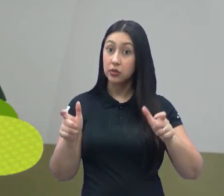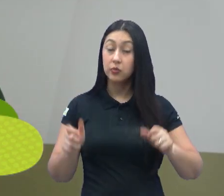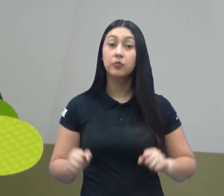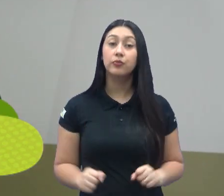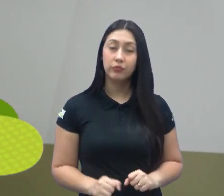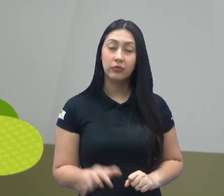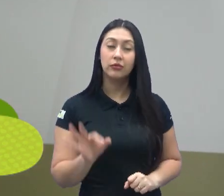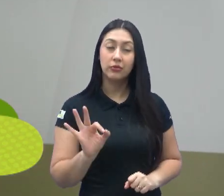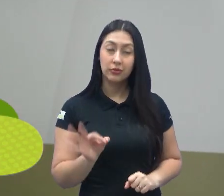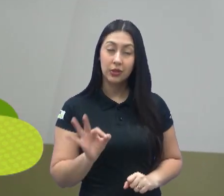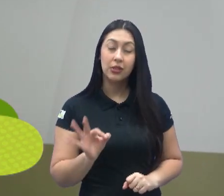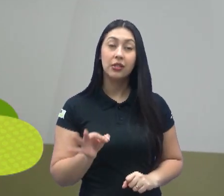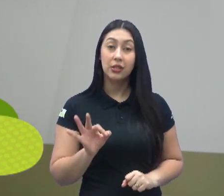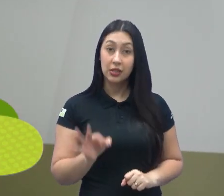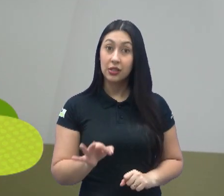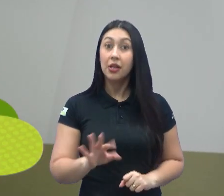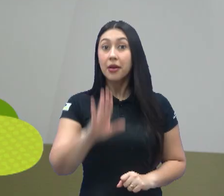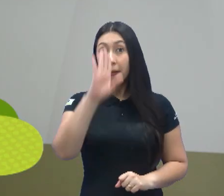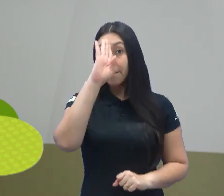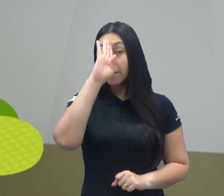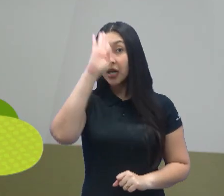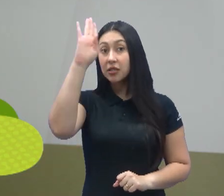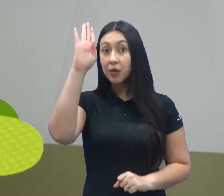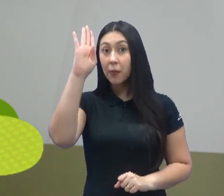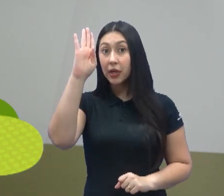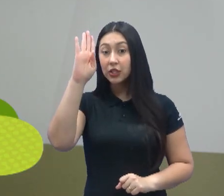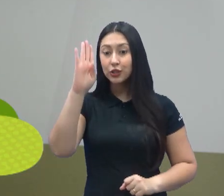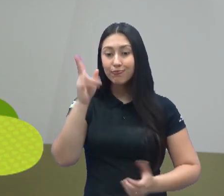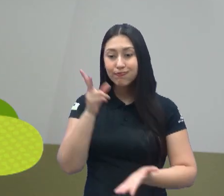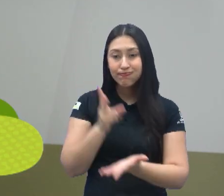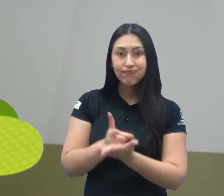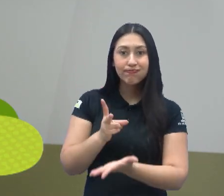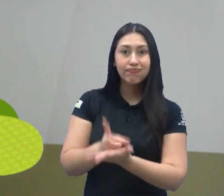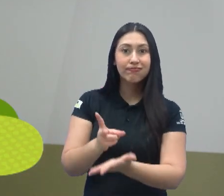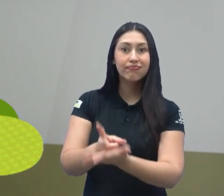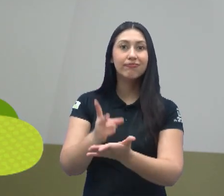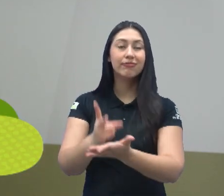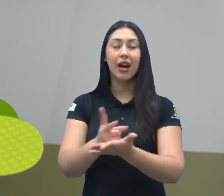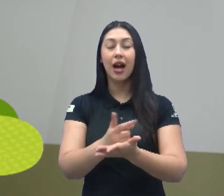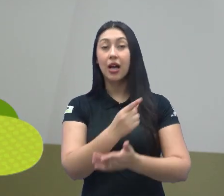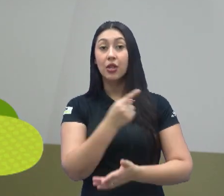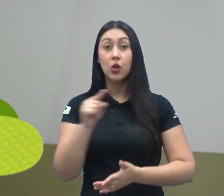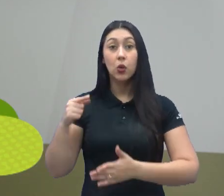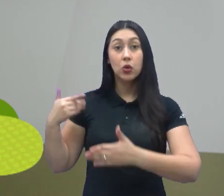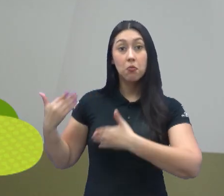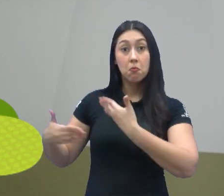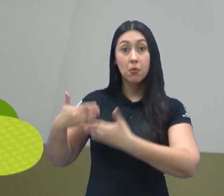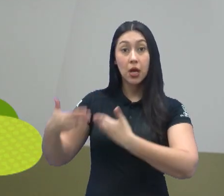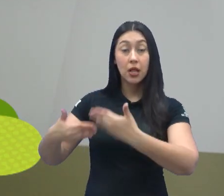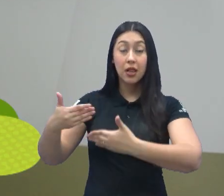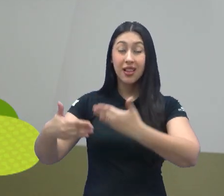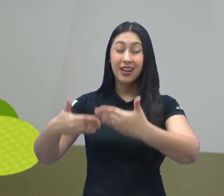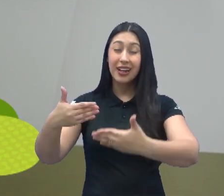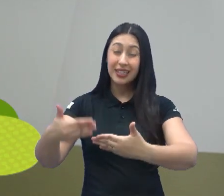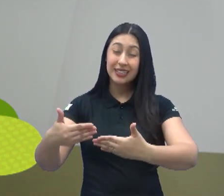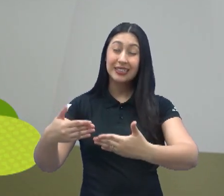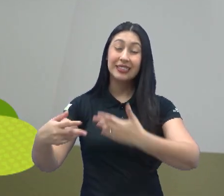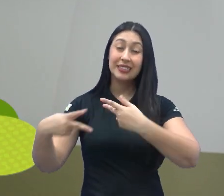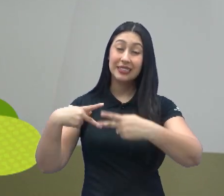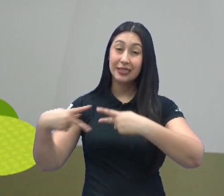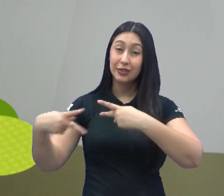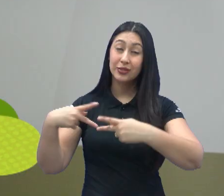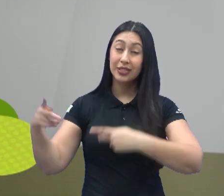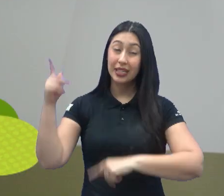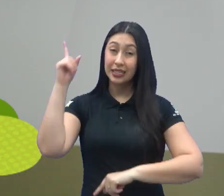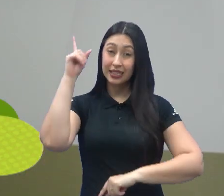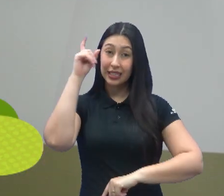Com certeza, principalmente na consistência, né? Na última temporada era algo que para o São José ele teve